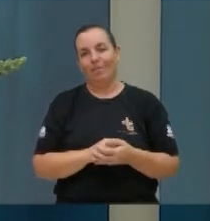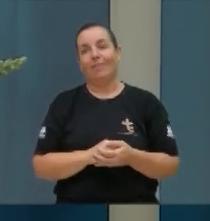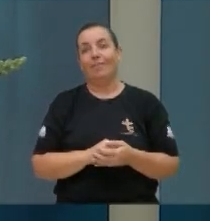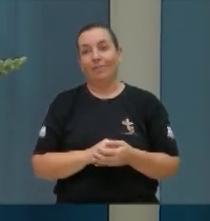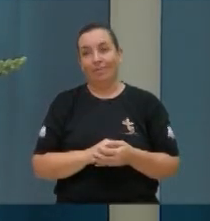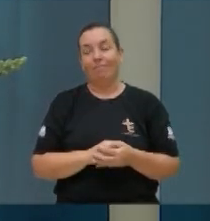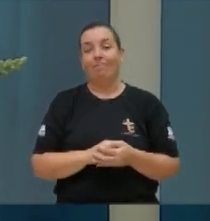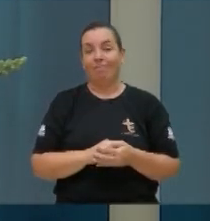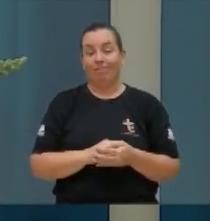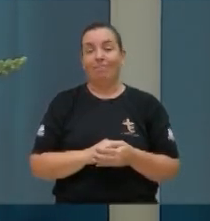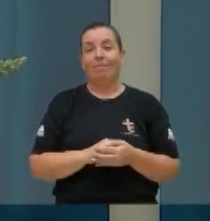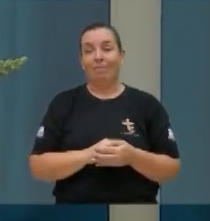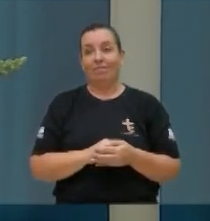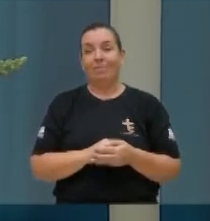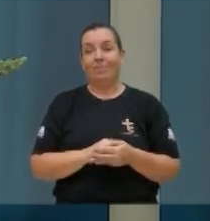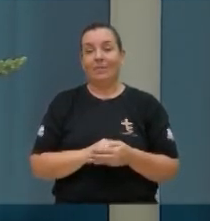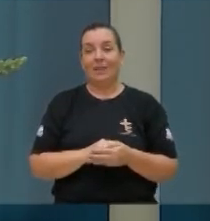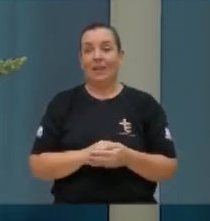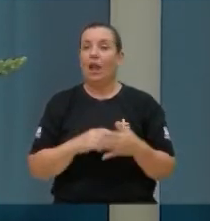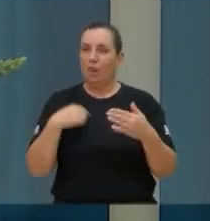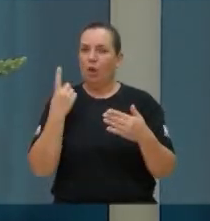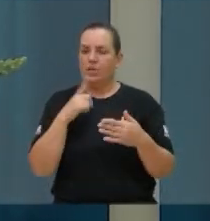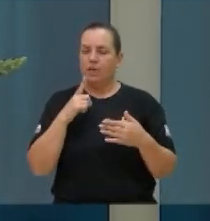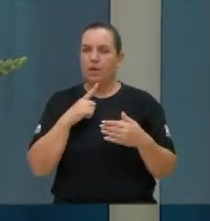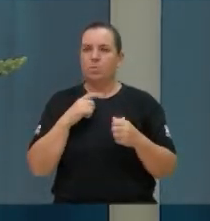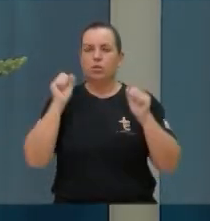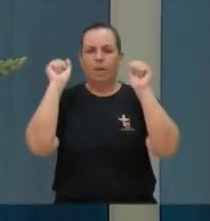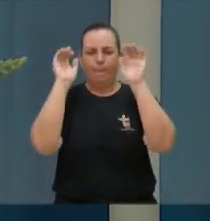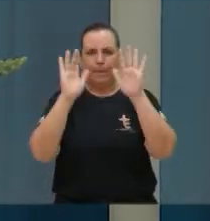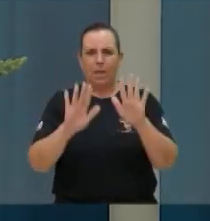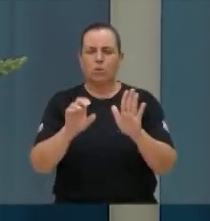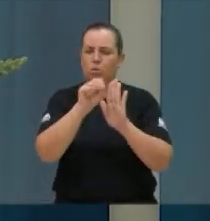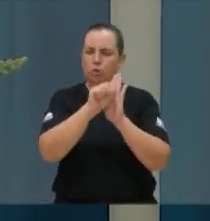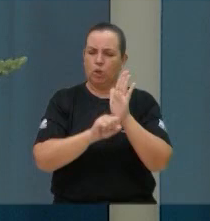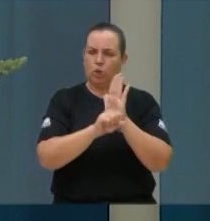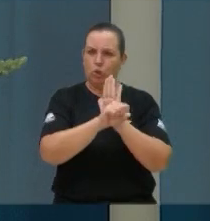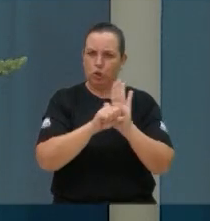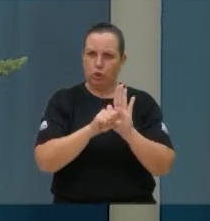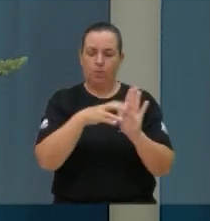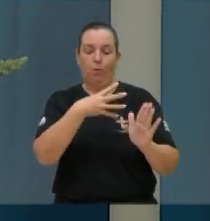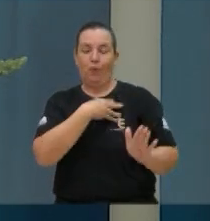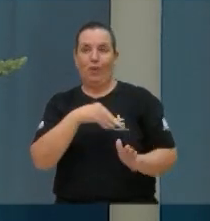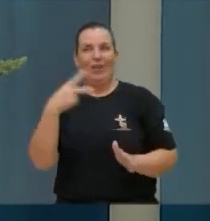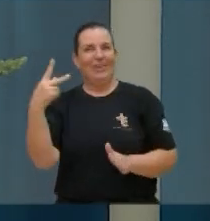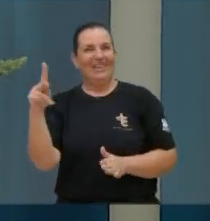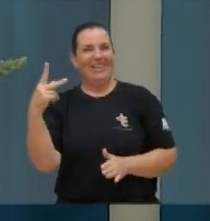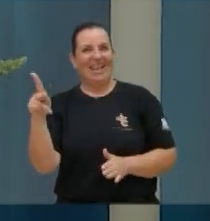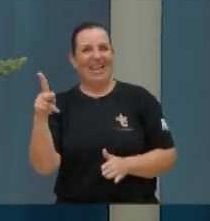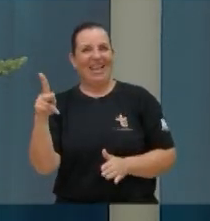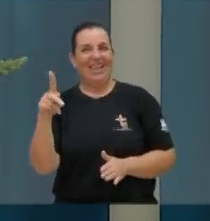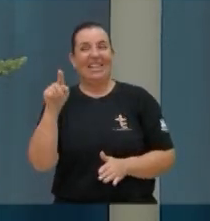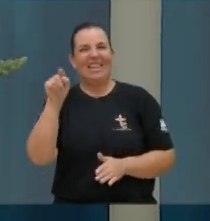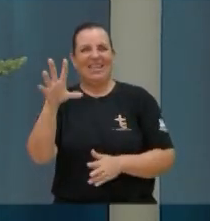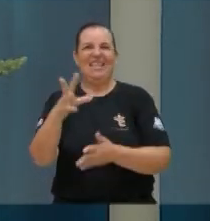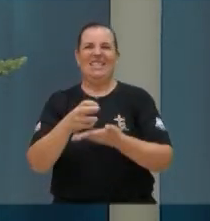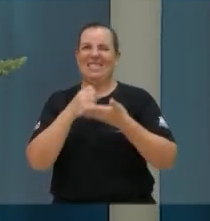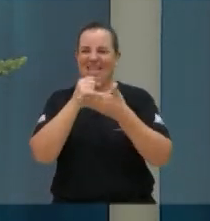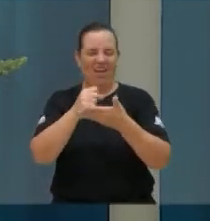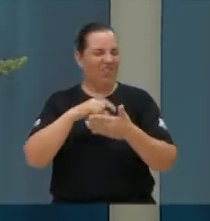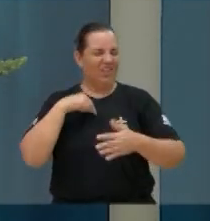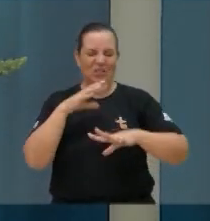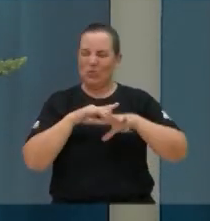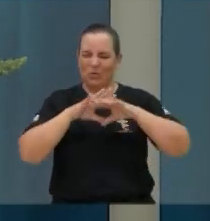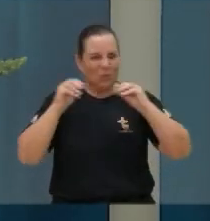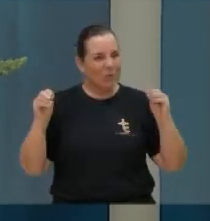pouco, nós vamos ter a bênção com o Santíssimo, o Filho dela, aquele que nos salva, que nos cura, que